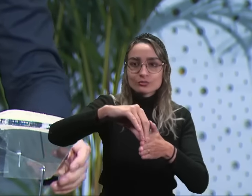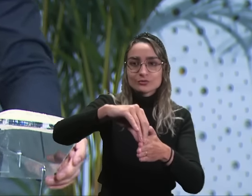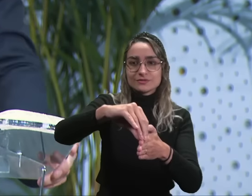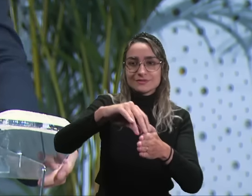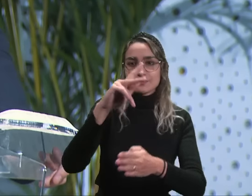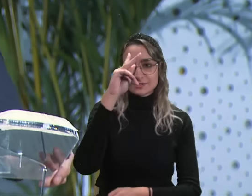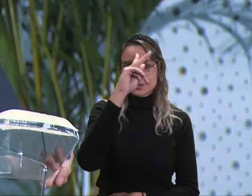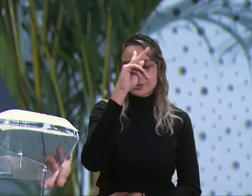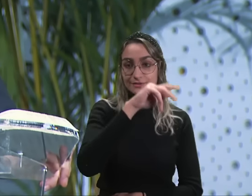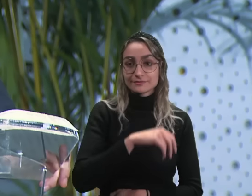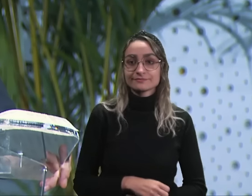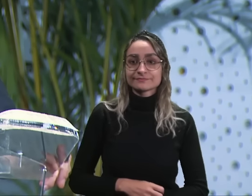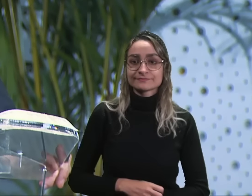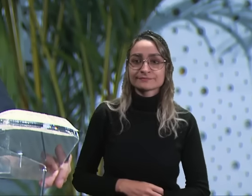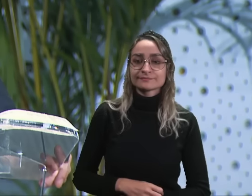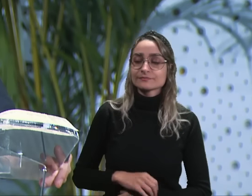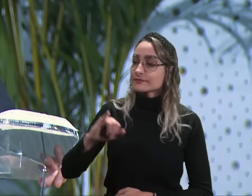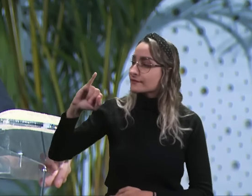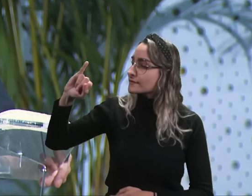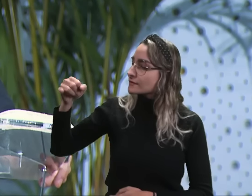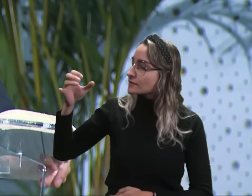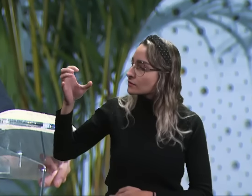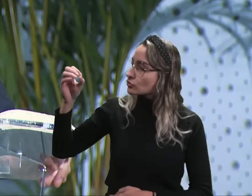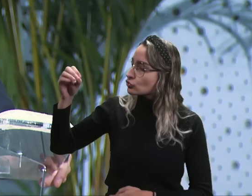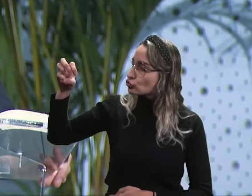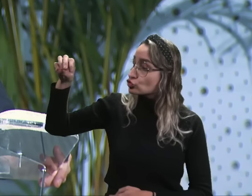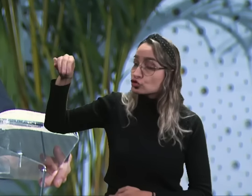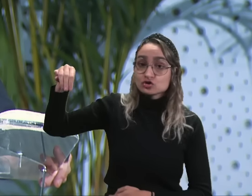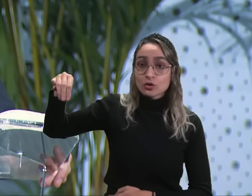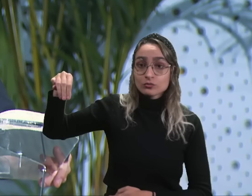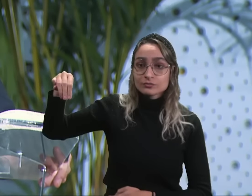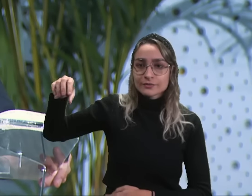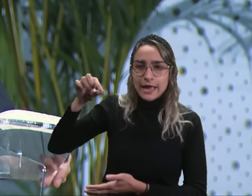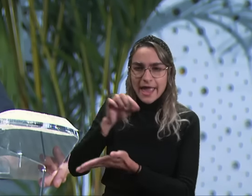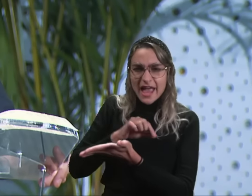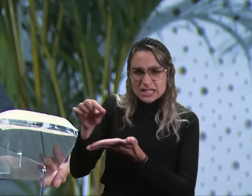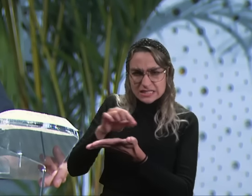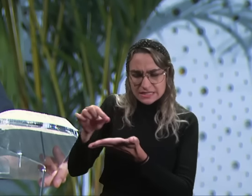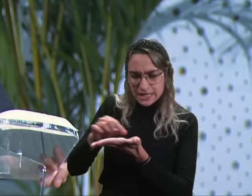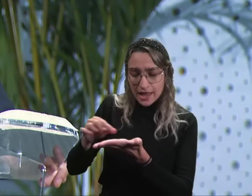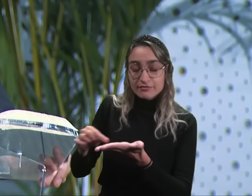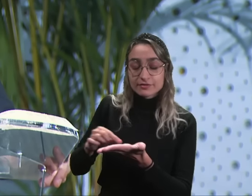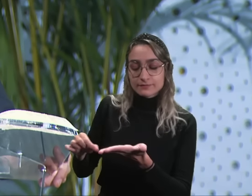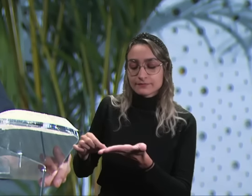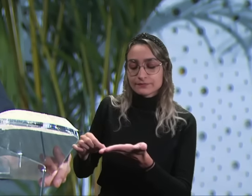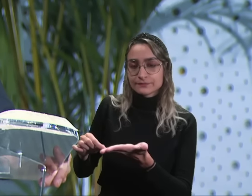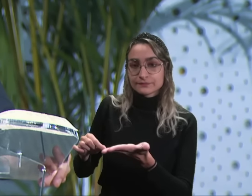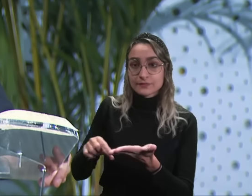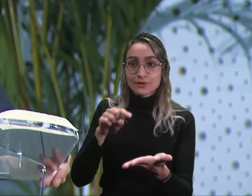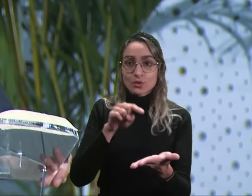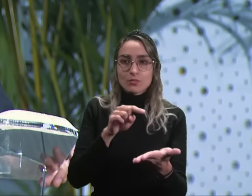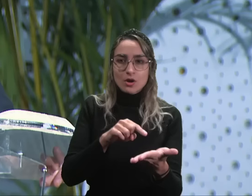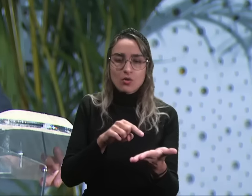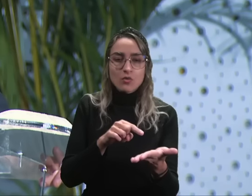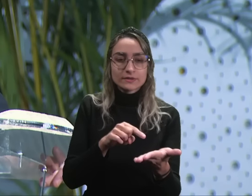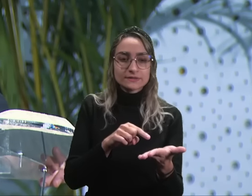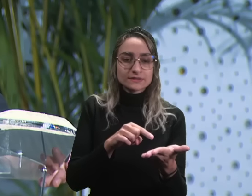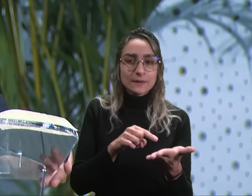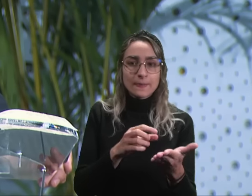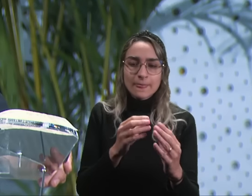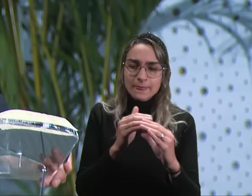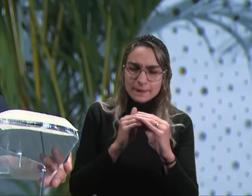É Fato incontestável que o quarto mandamento foi mudado alguns